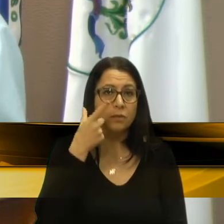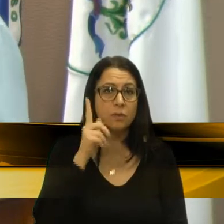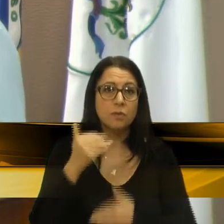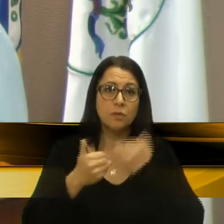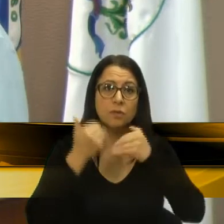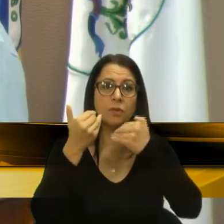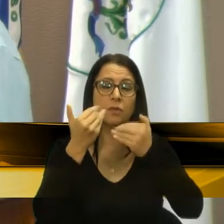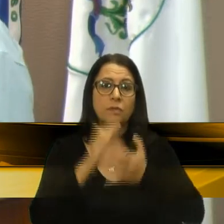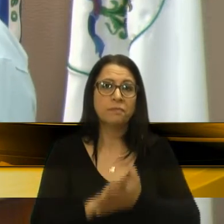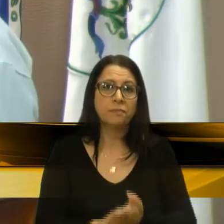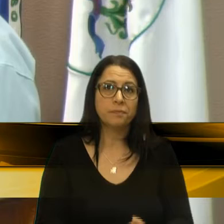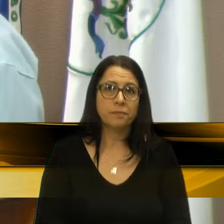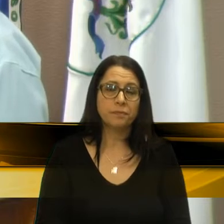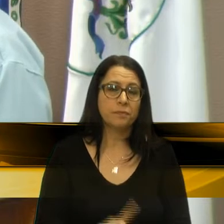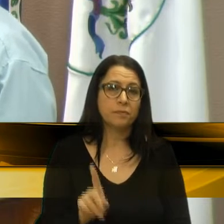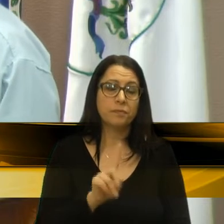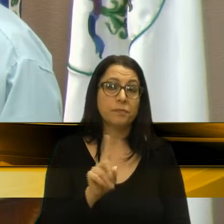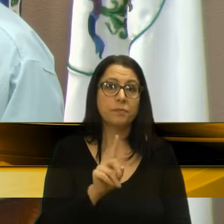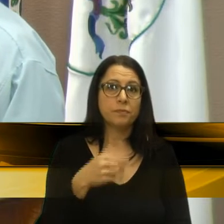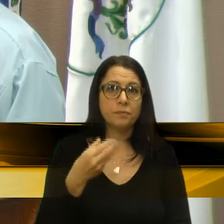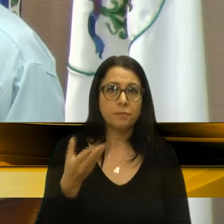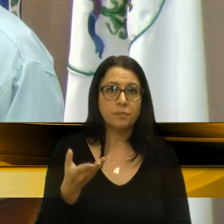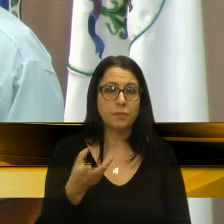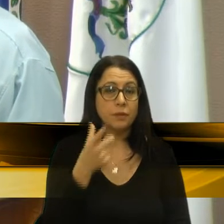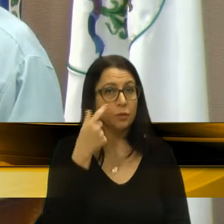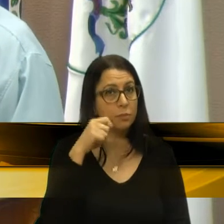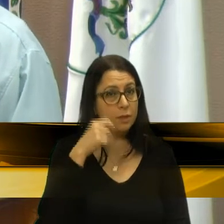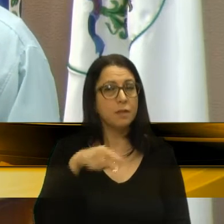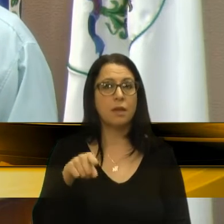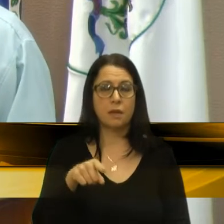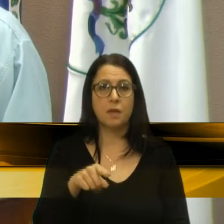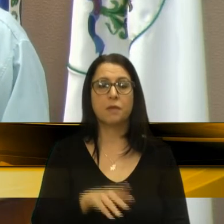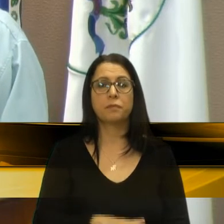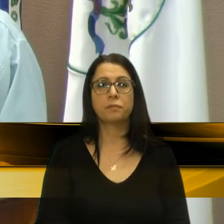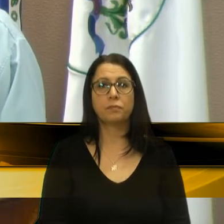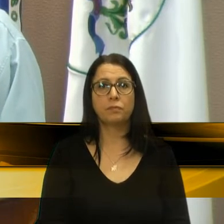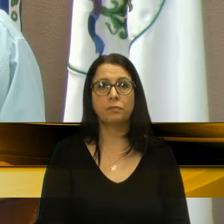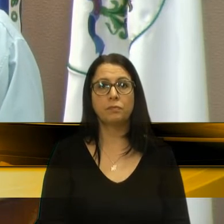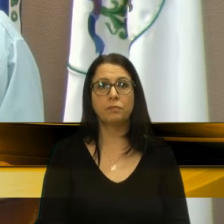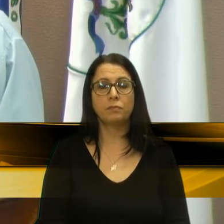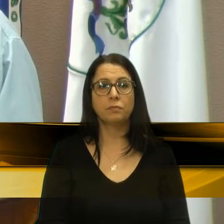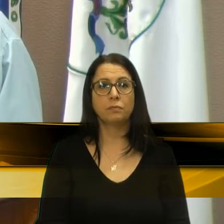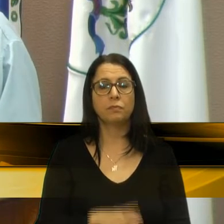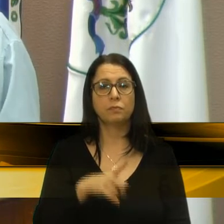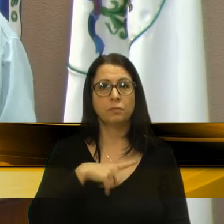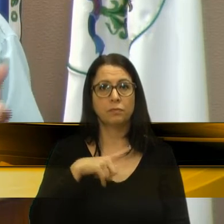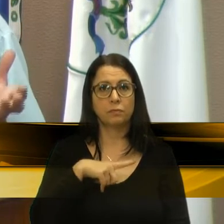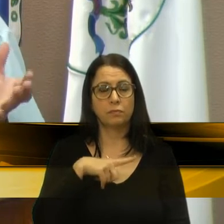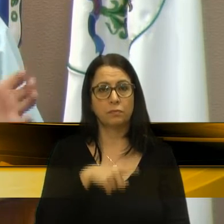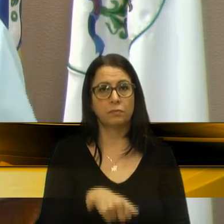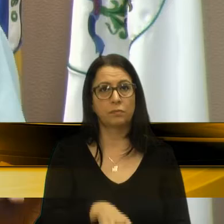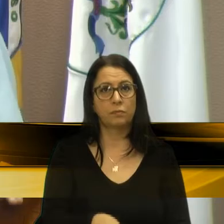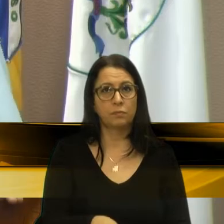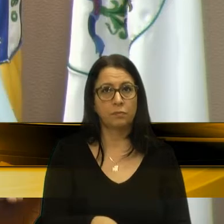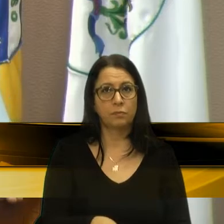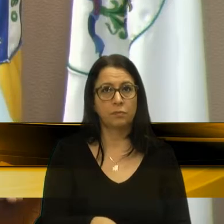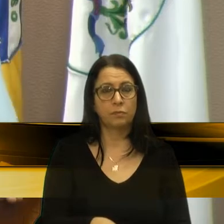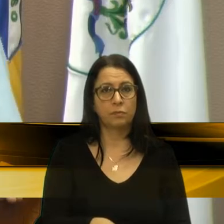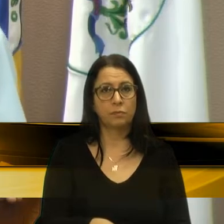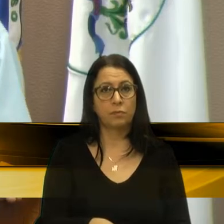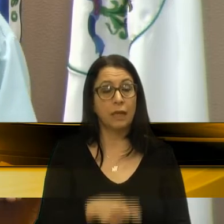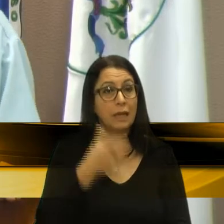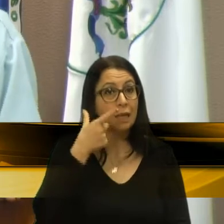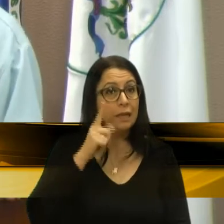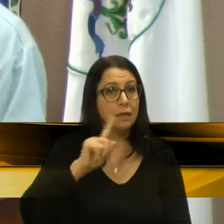não não tanto como a gente precisava mas a gente a tv aquela vitória